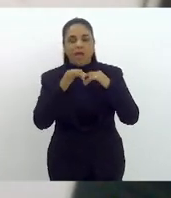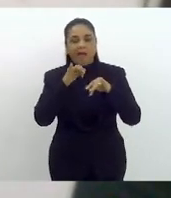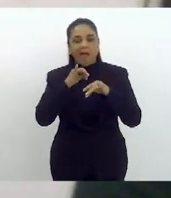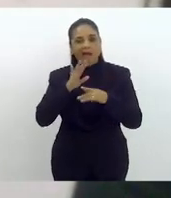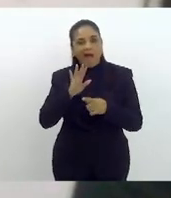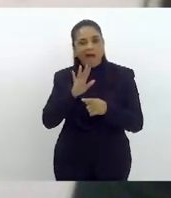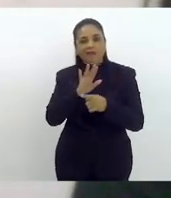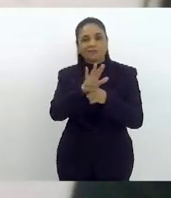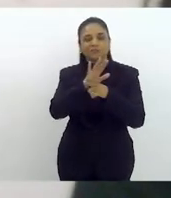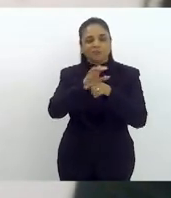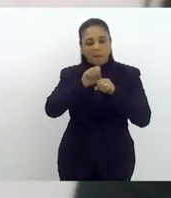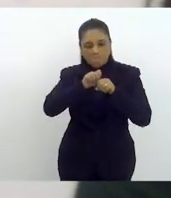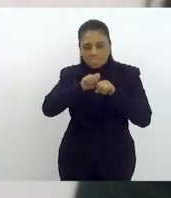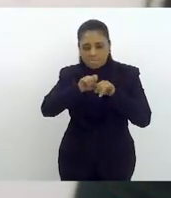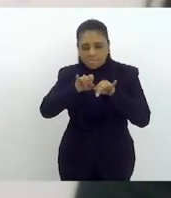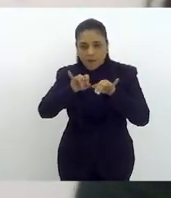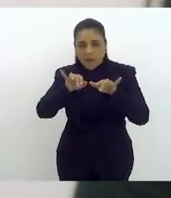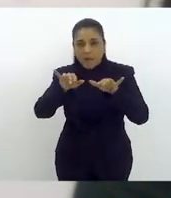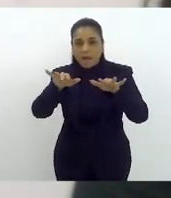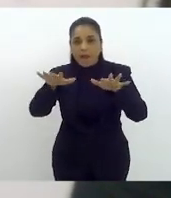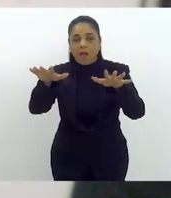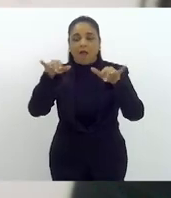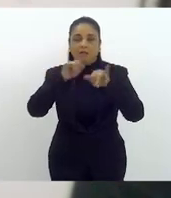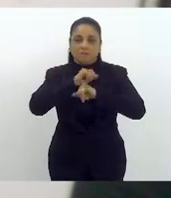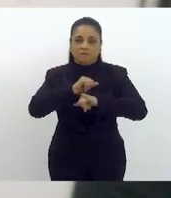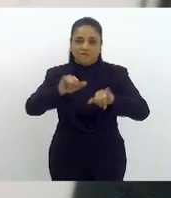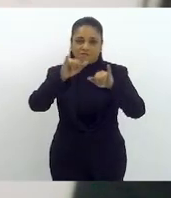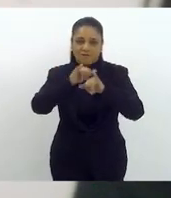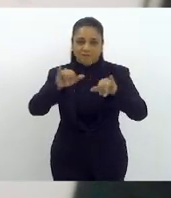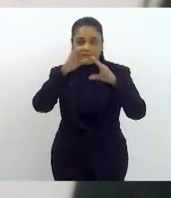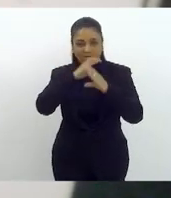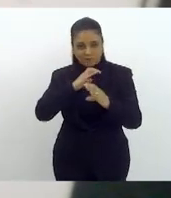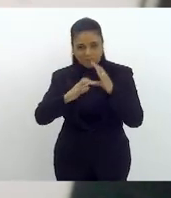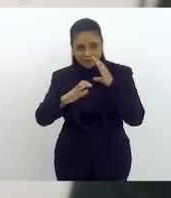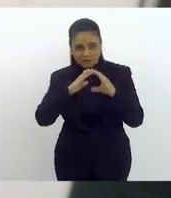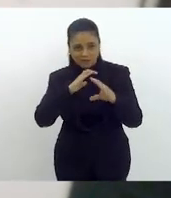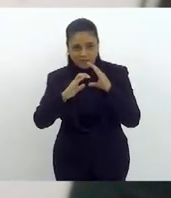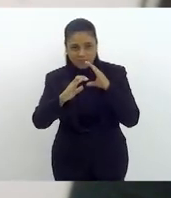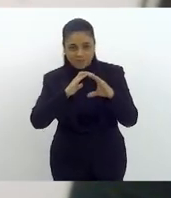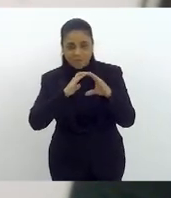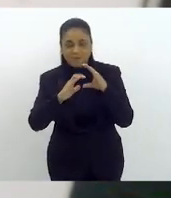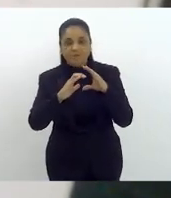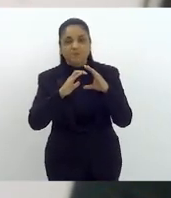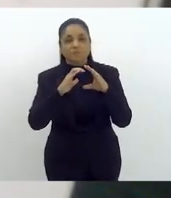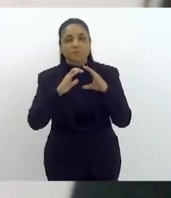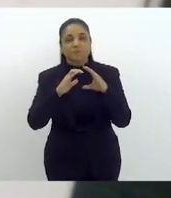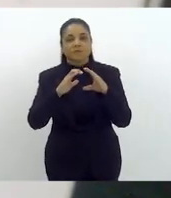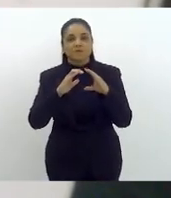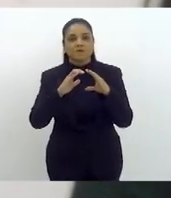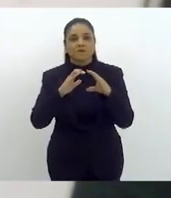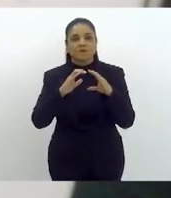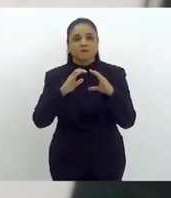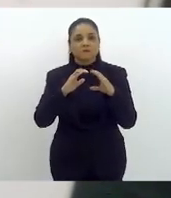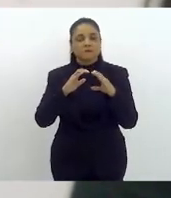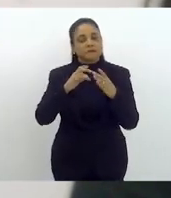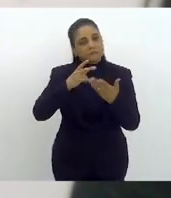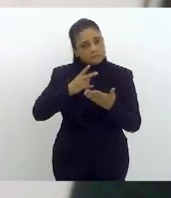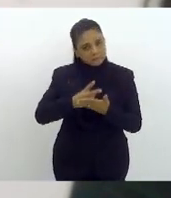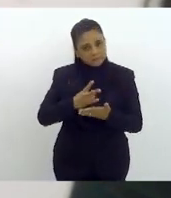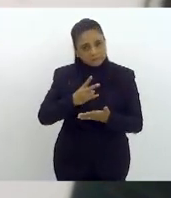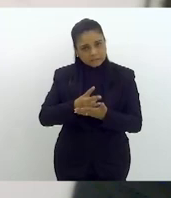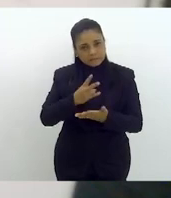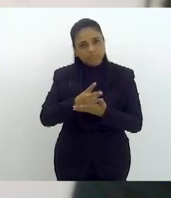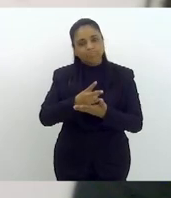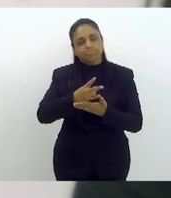a reverberar os informes as comunicações mas a gente tá permanentemente